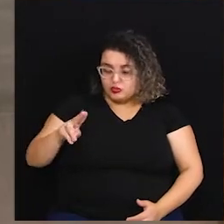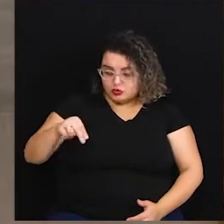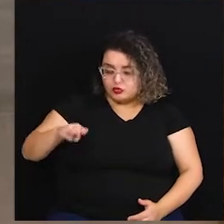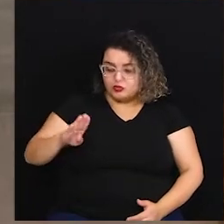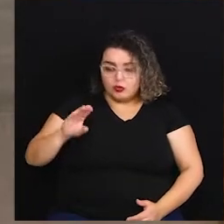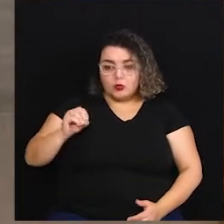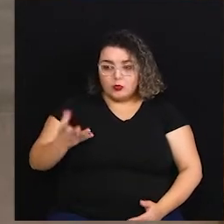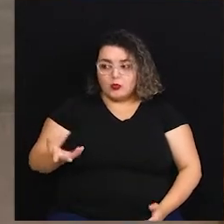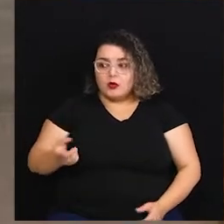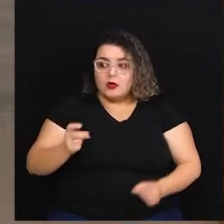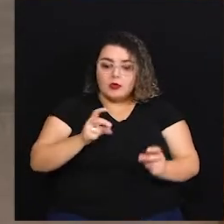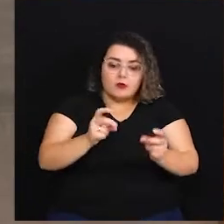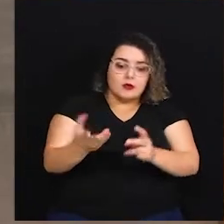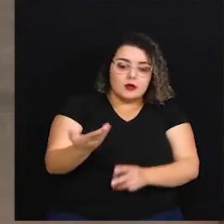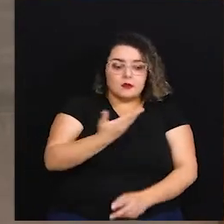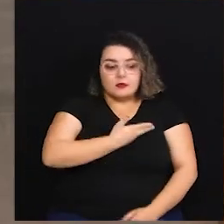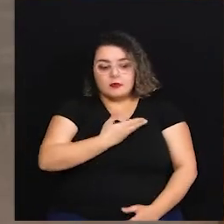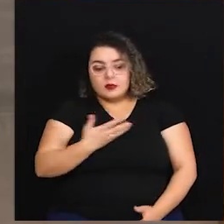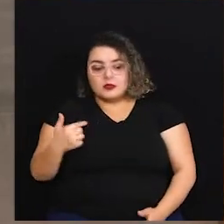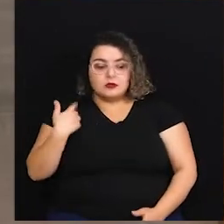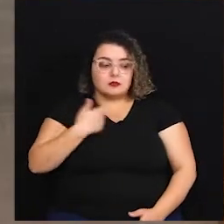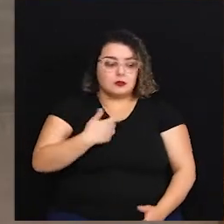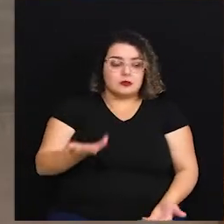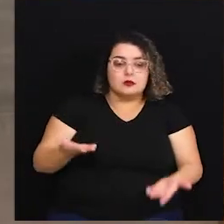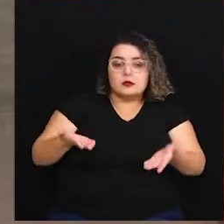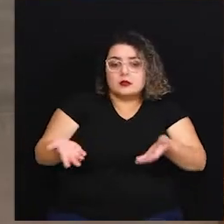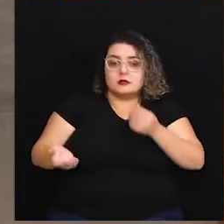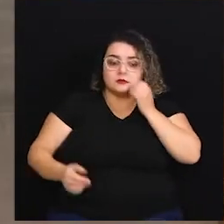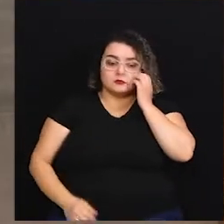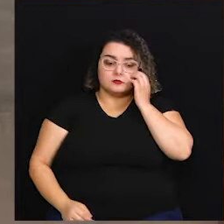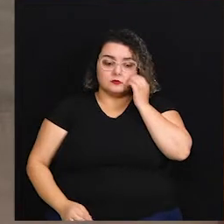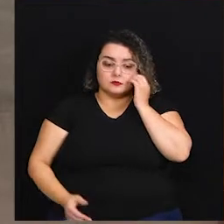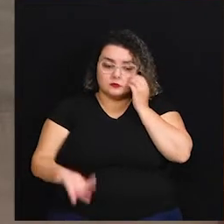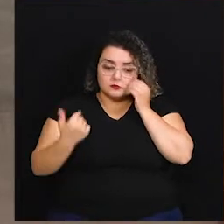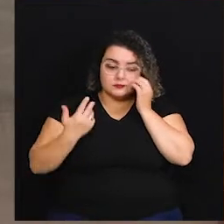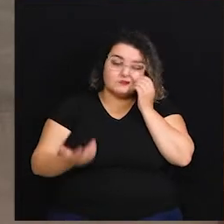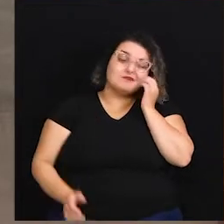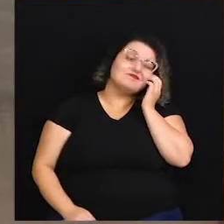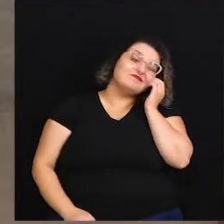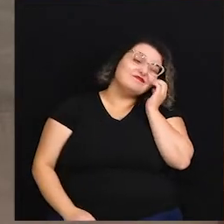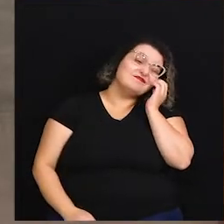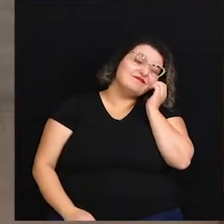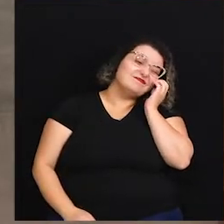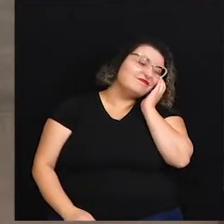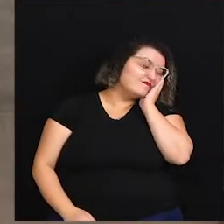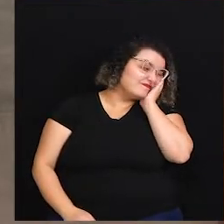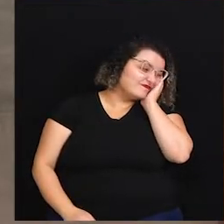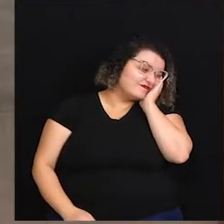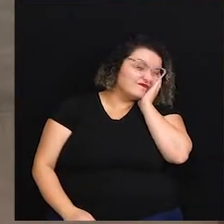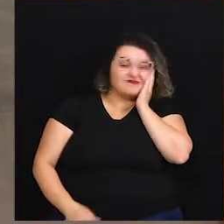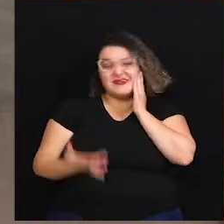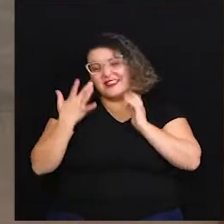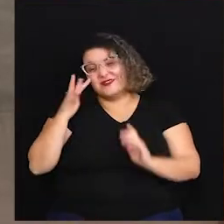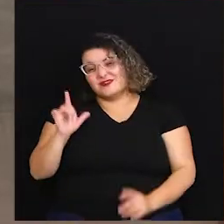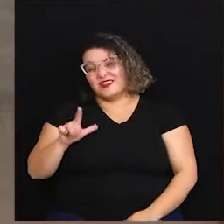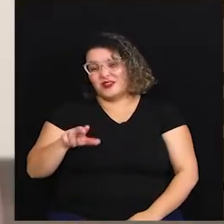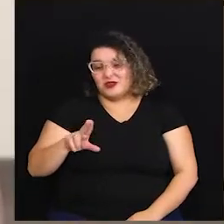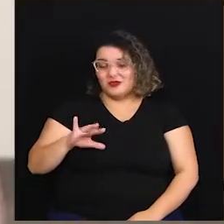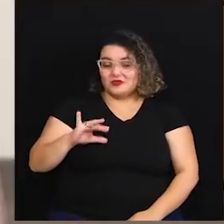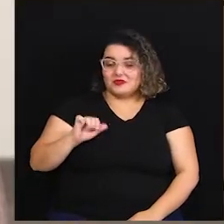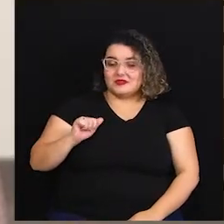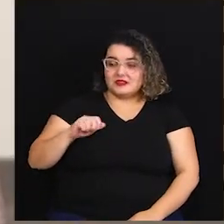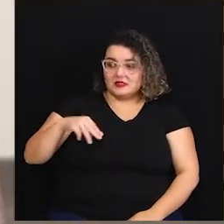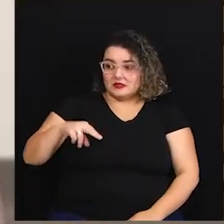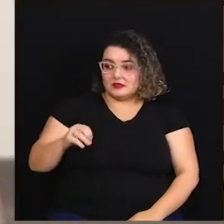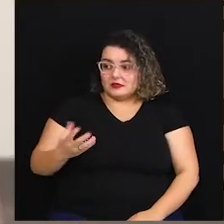nessa escondidinha, vendendo só para os amigos, só pra gente aqui. Então, bora lá. Eu falei assim, não sei, Luciano.